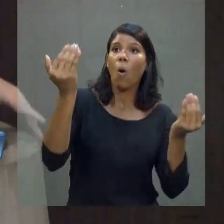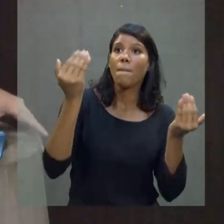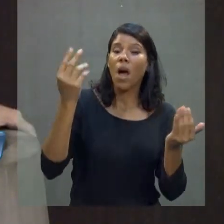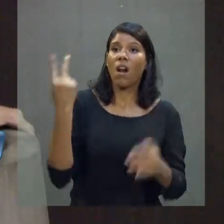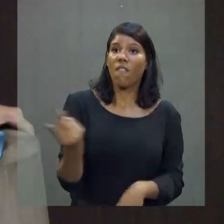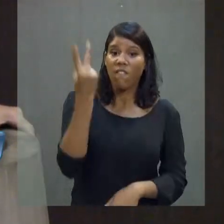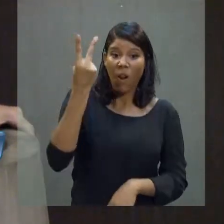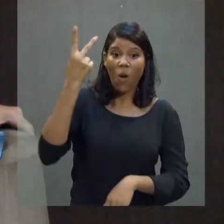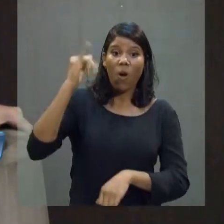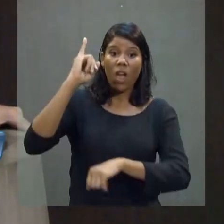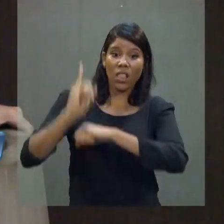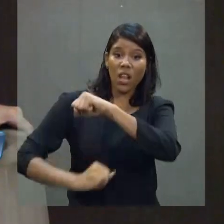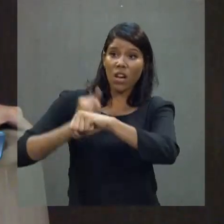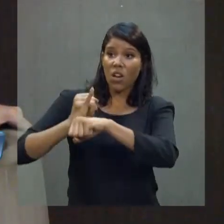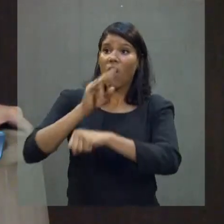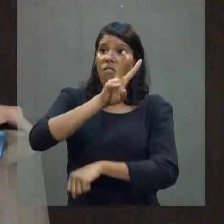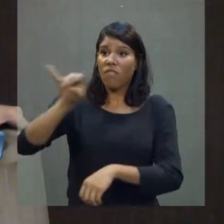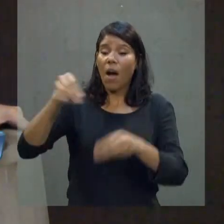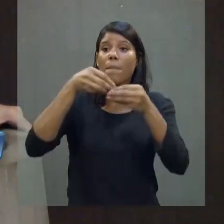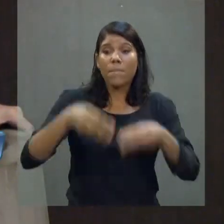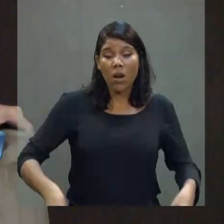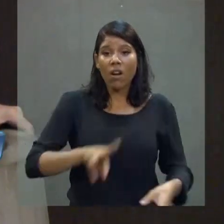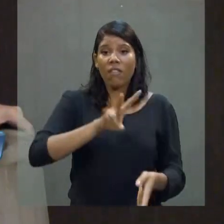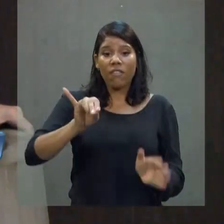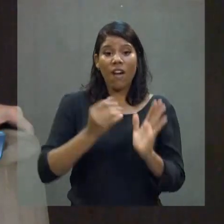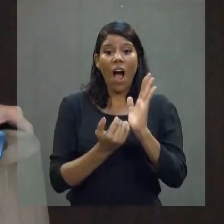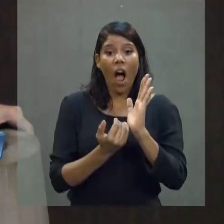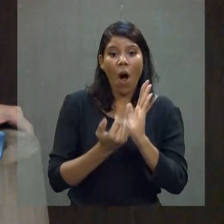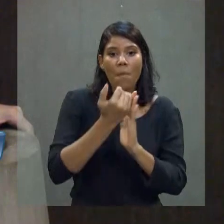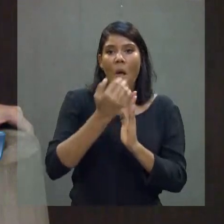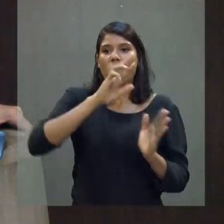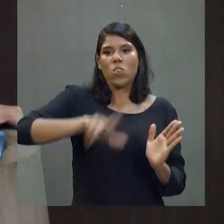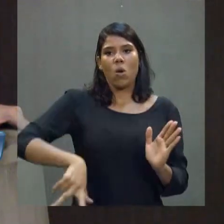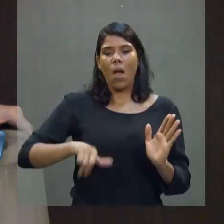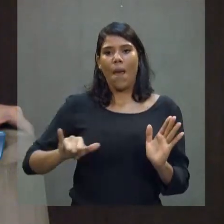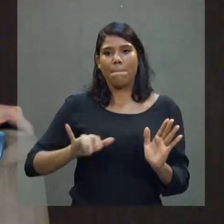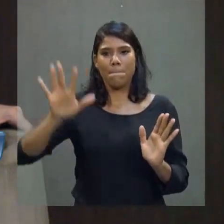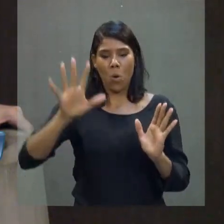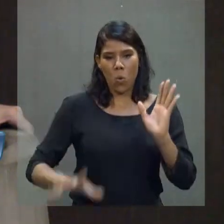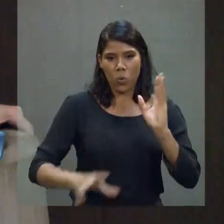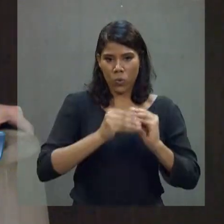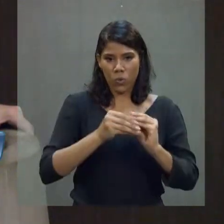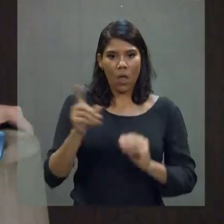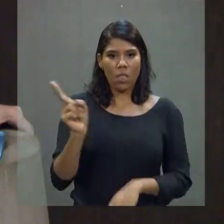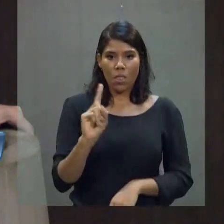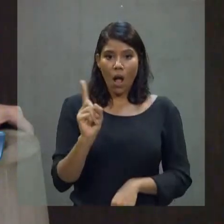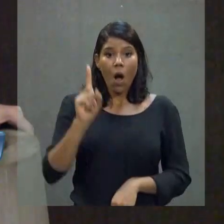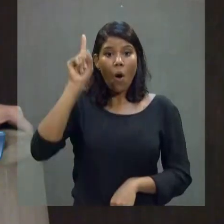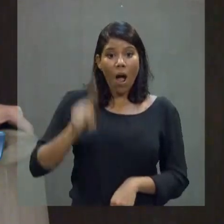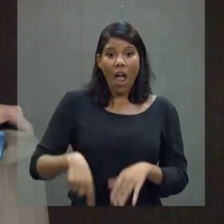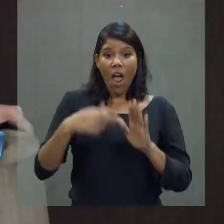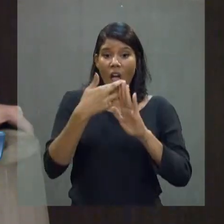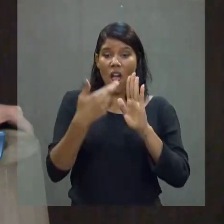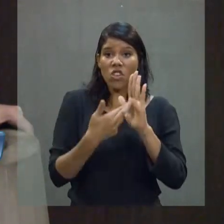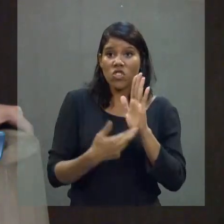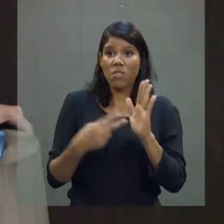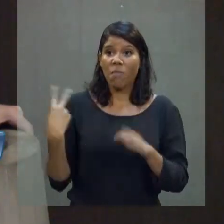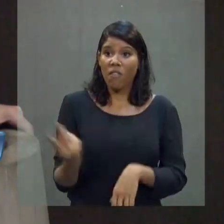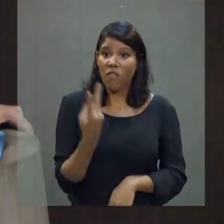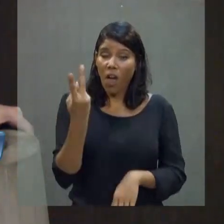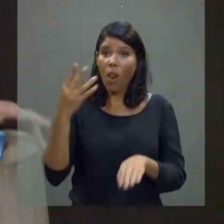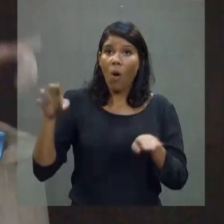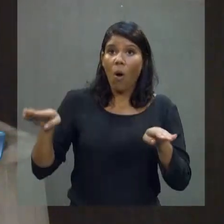vai fazer aumentar, não é o regime de impostos, é o regime flutuante dos preços de acordo com a